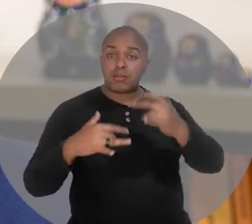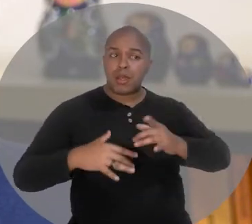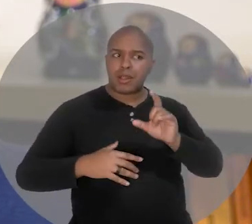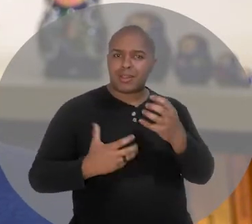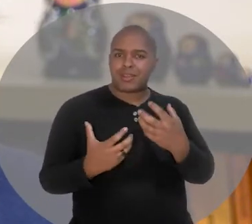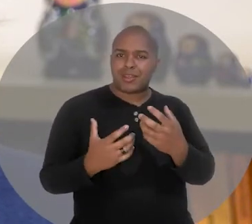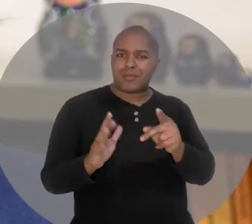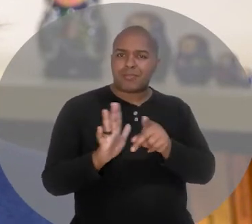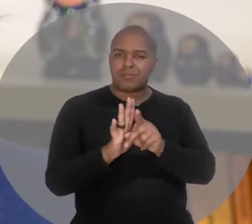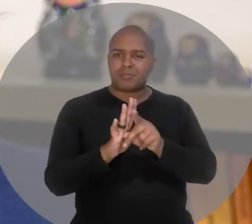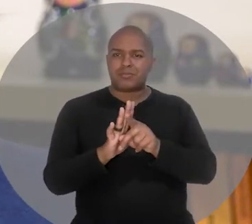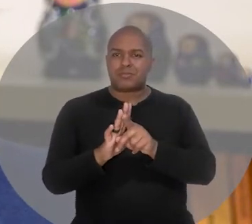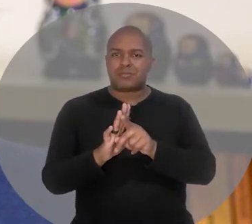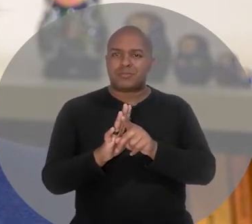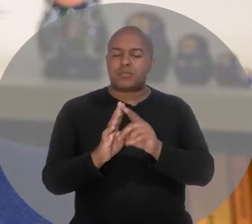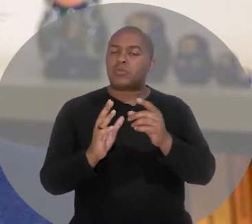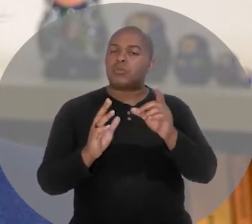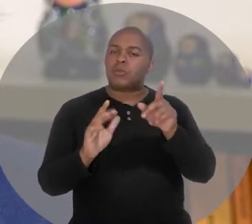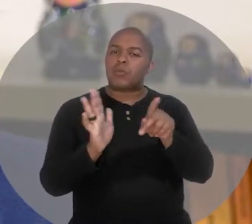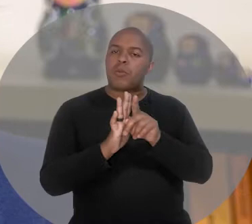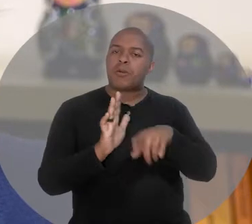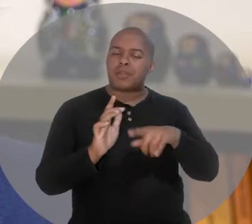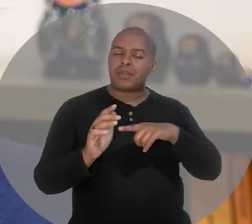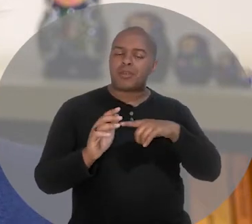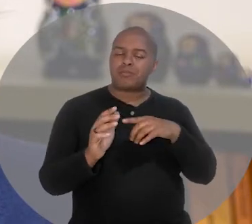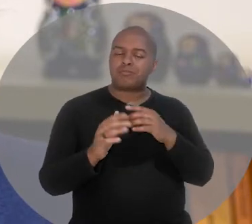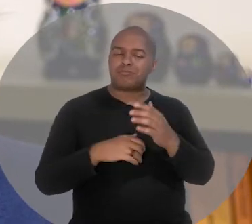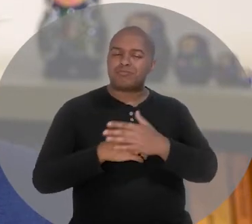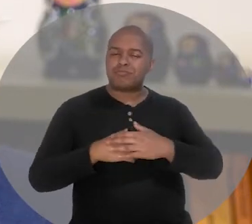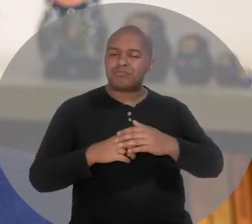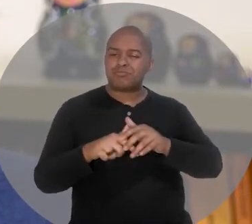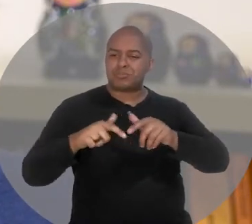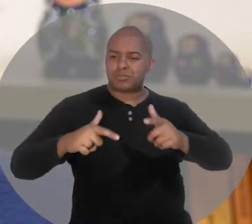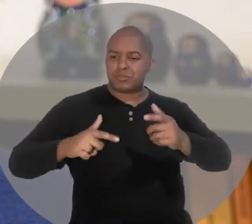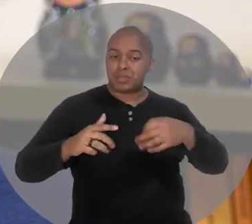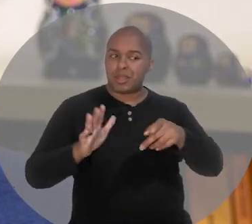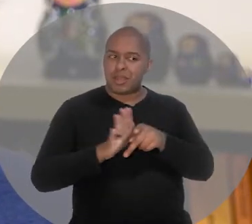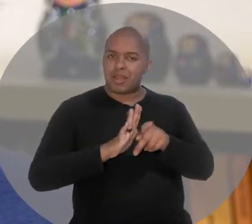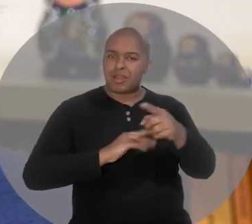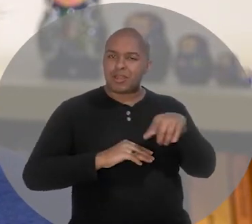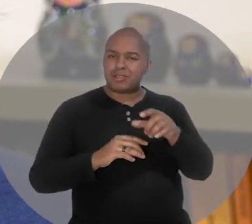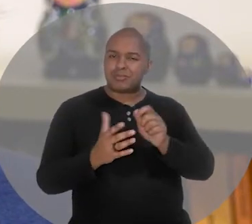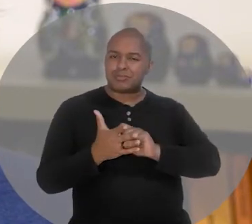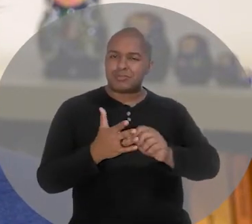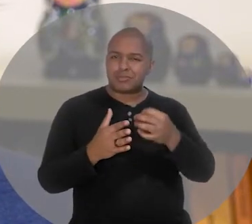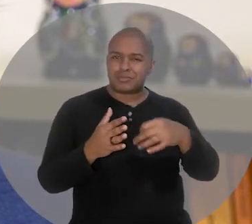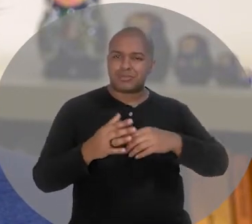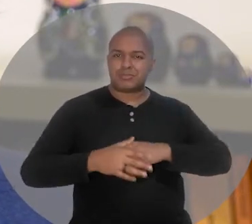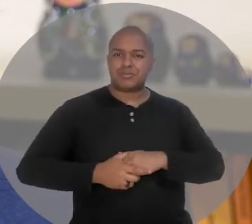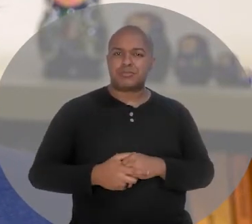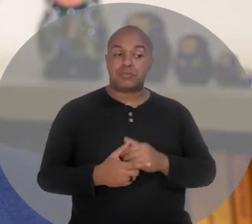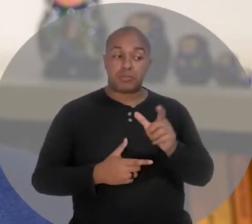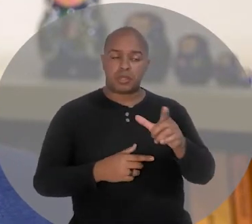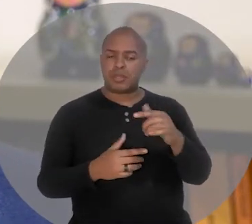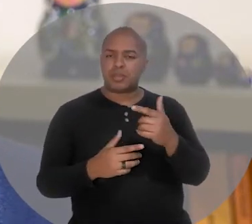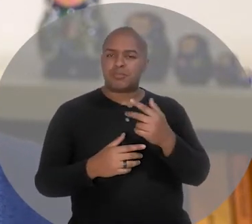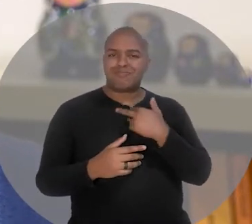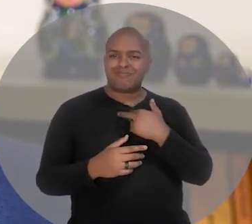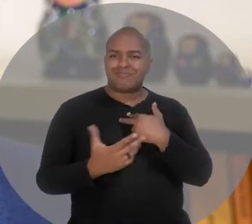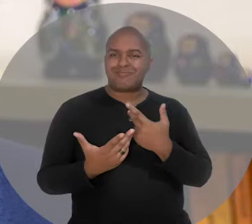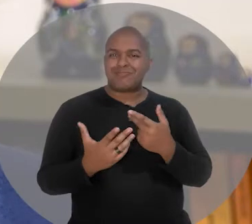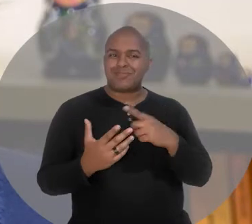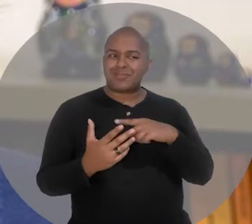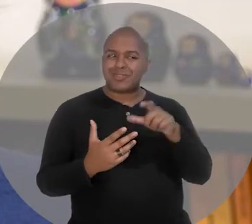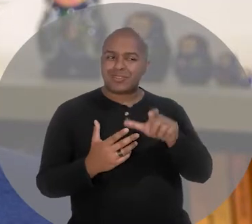doutorado. Era o que ela queria, de fato, tinha um carinho muito grande por aqueles escritos, né? E ela